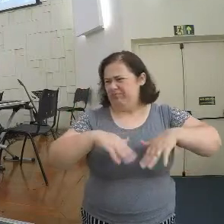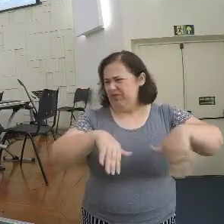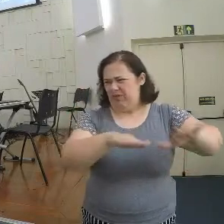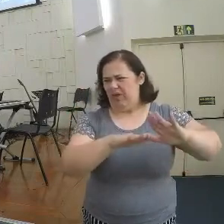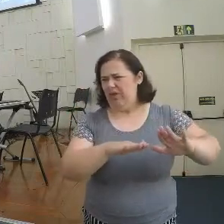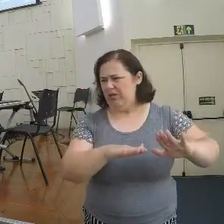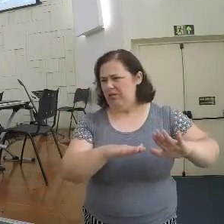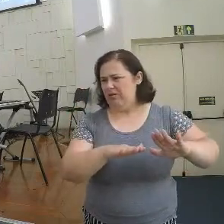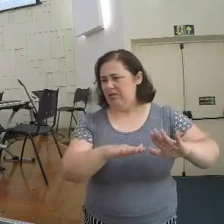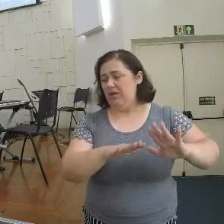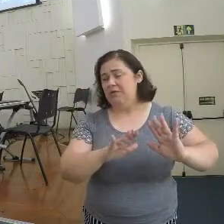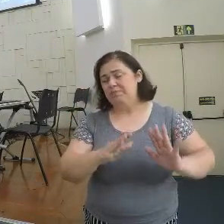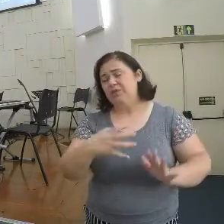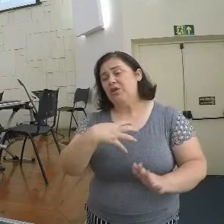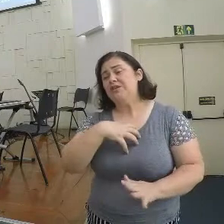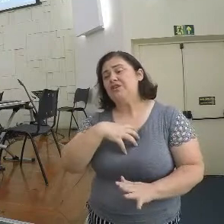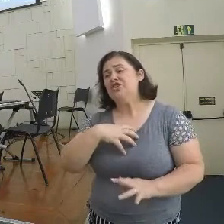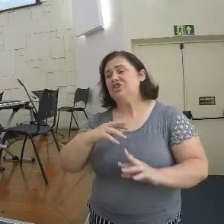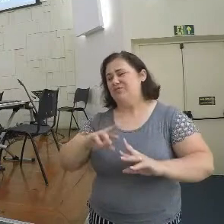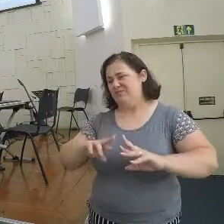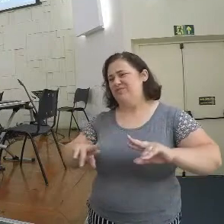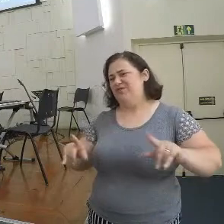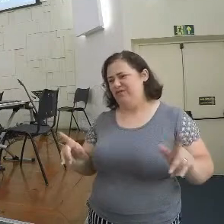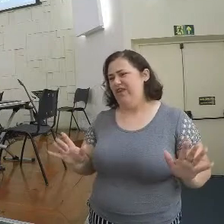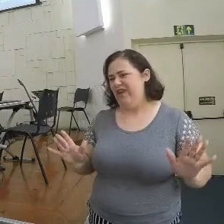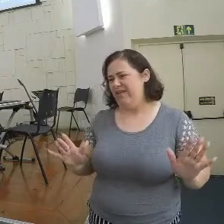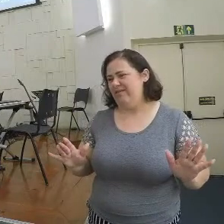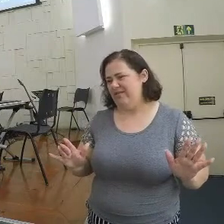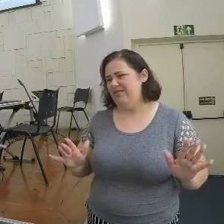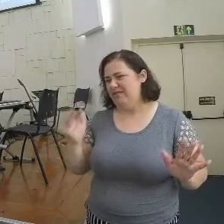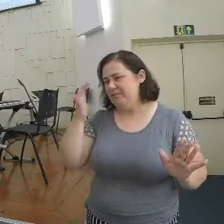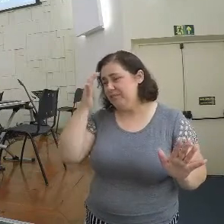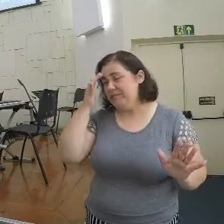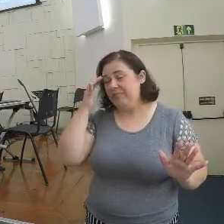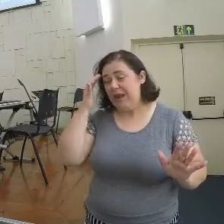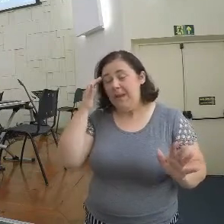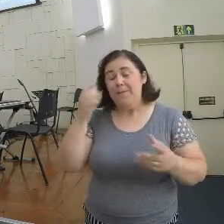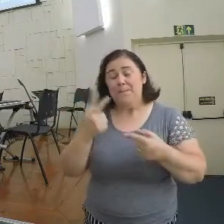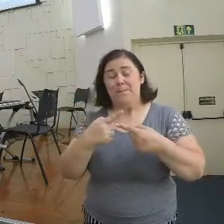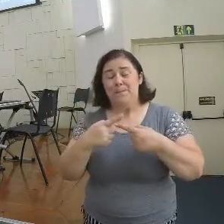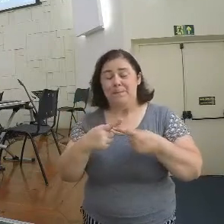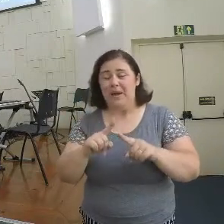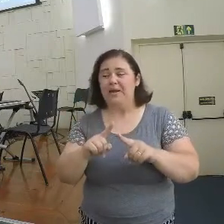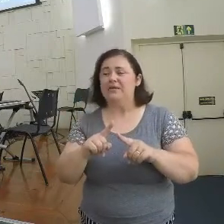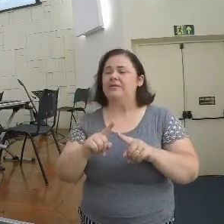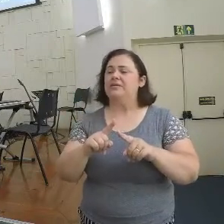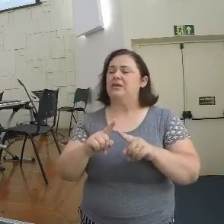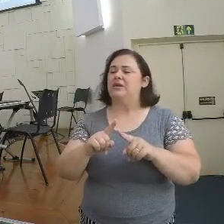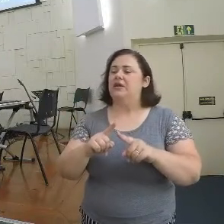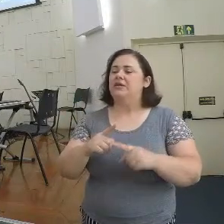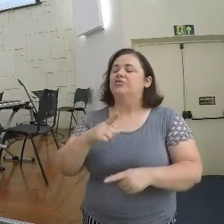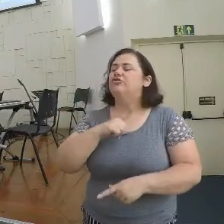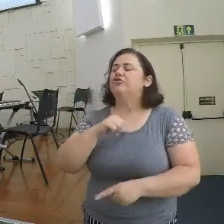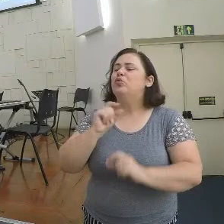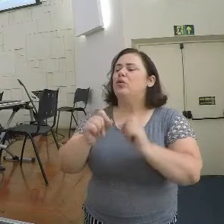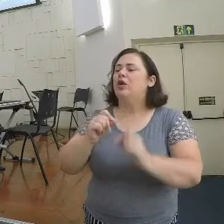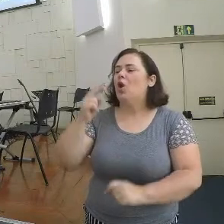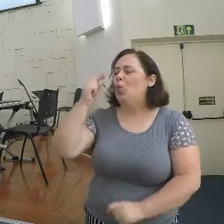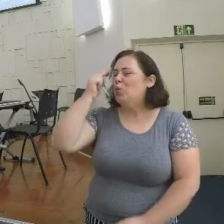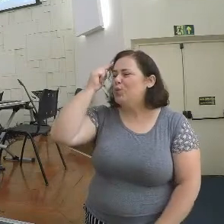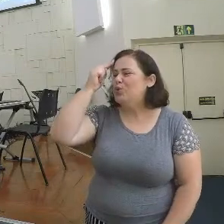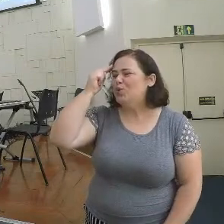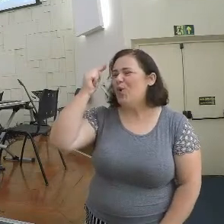povo que não era povo. Em Cristo Jesus, nós fomos chamados a uma nova vida, que é uma